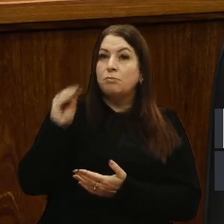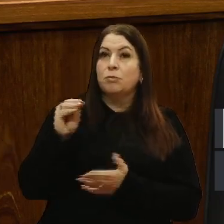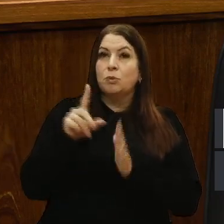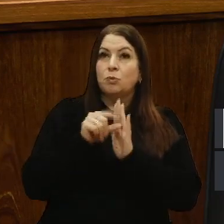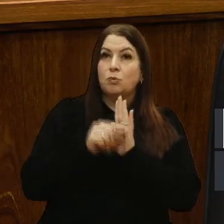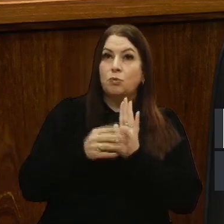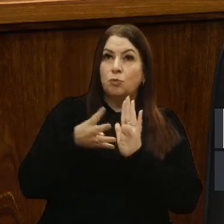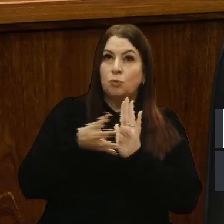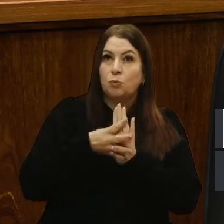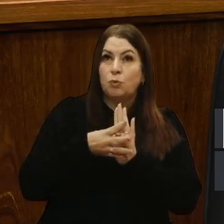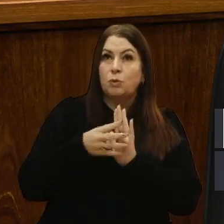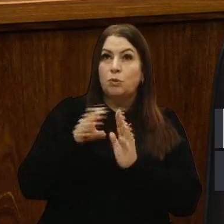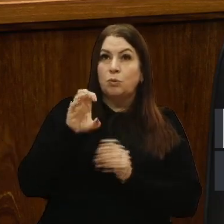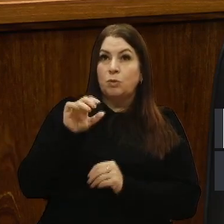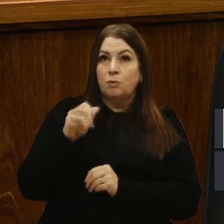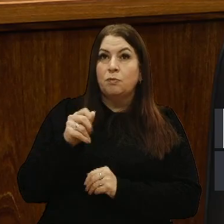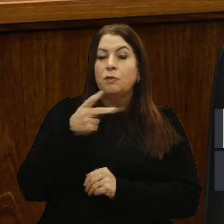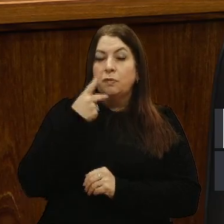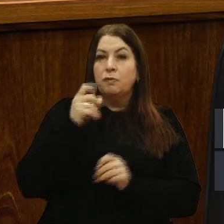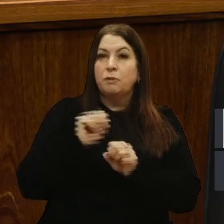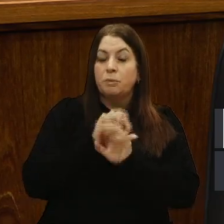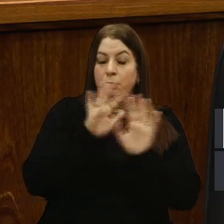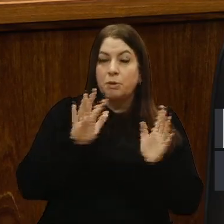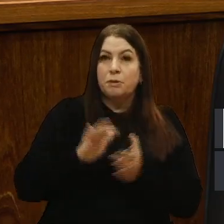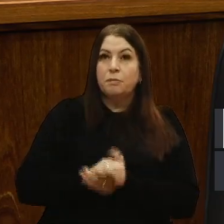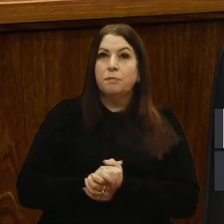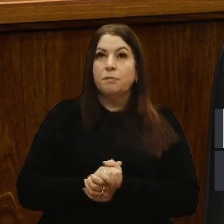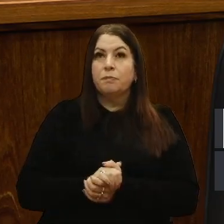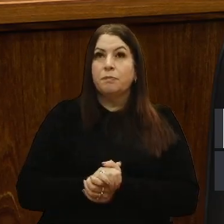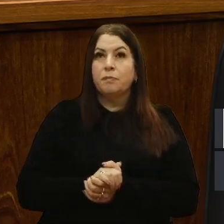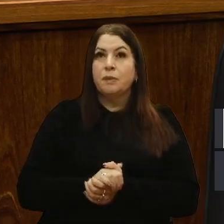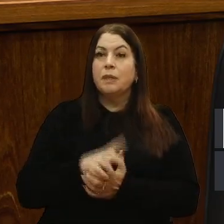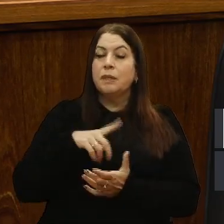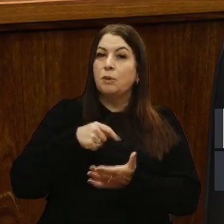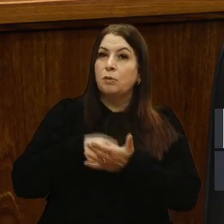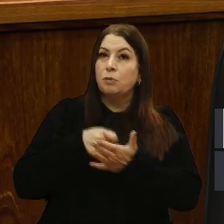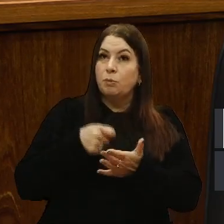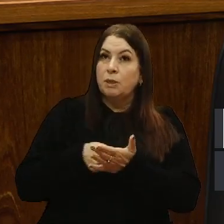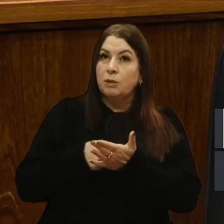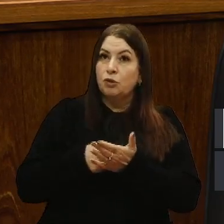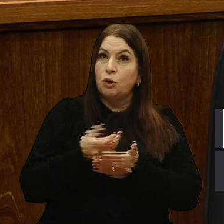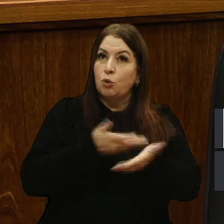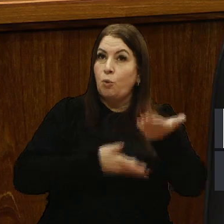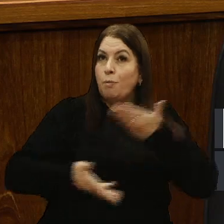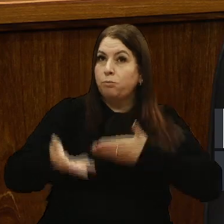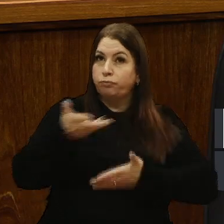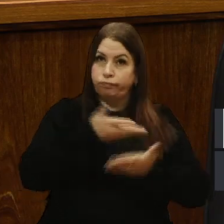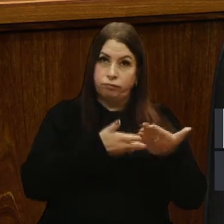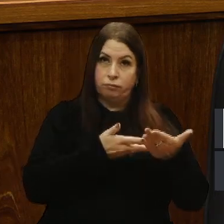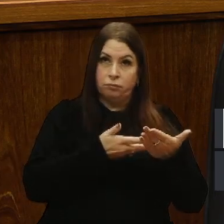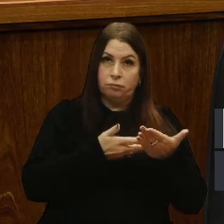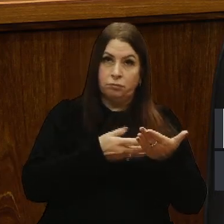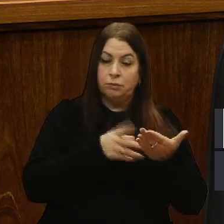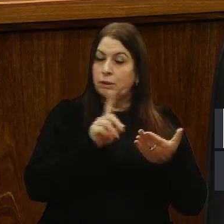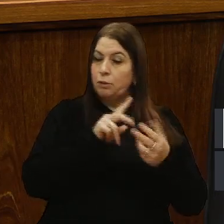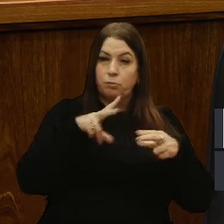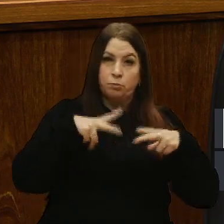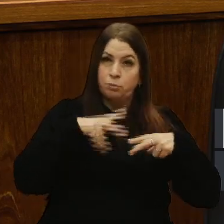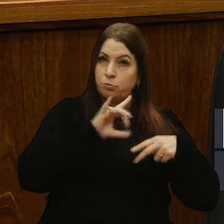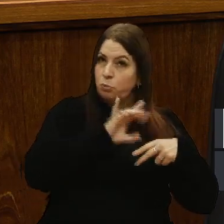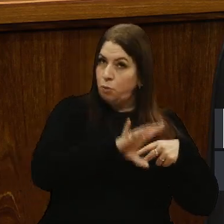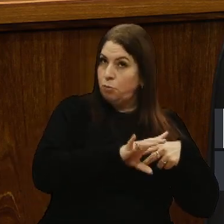artigo 4º do ECA, que deixa bem claro que é um dever compartilhado, não